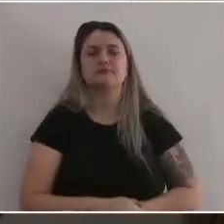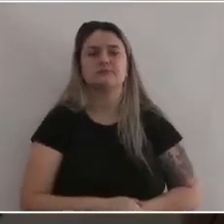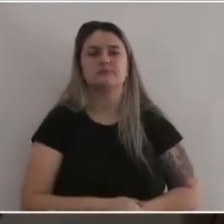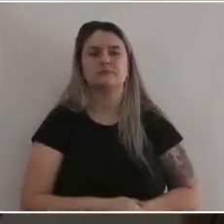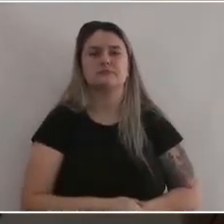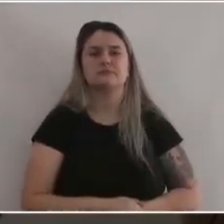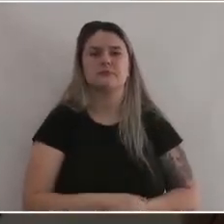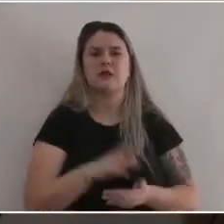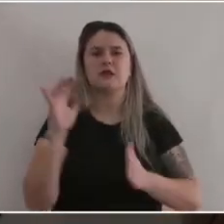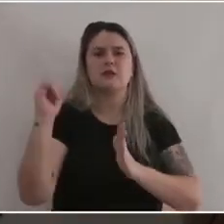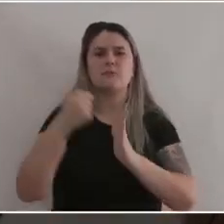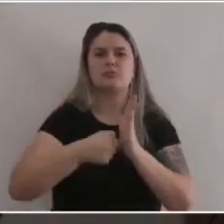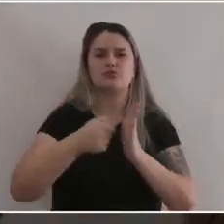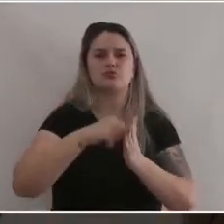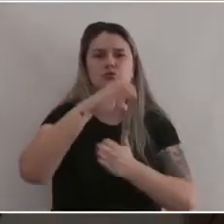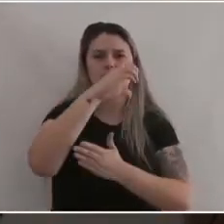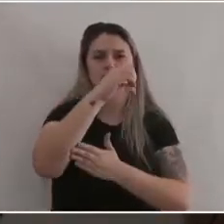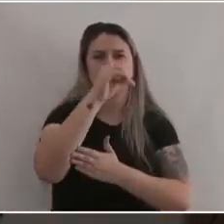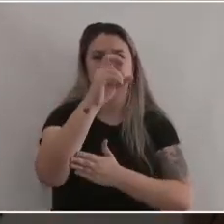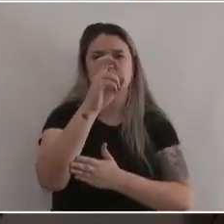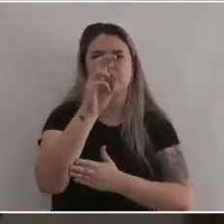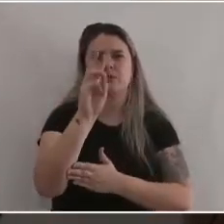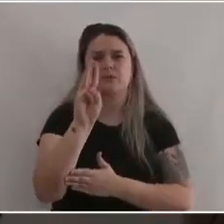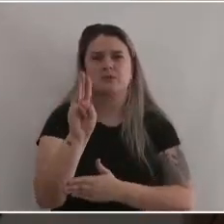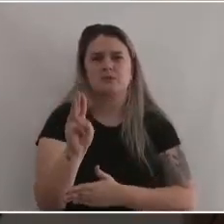Receitas de impostos, R$